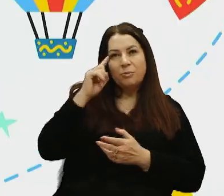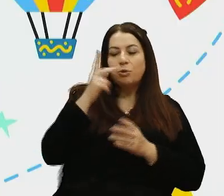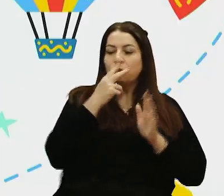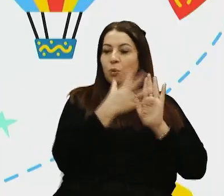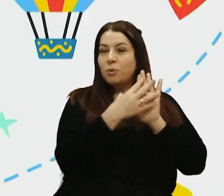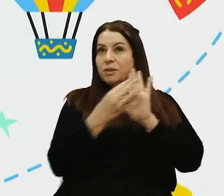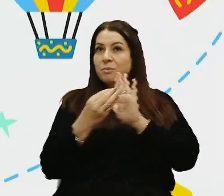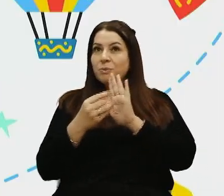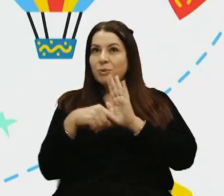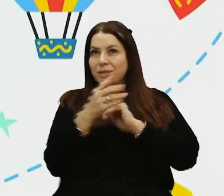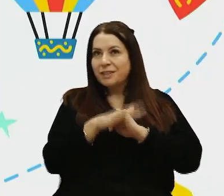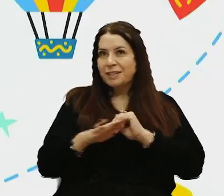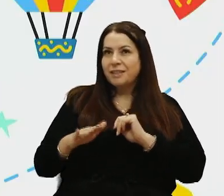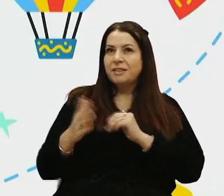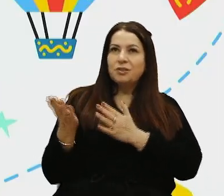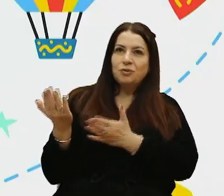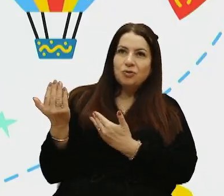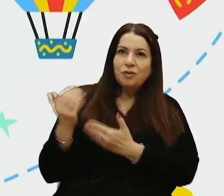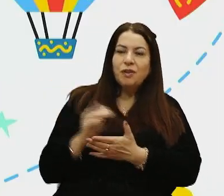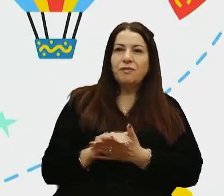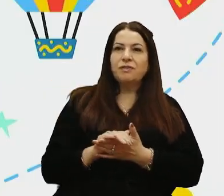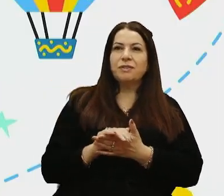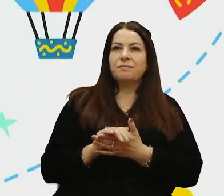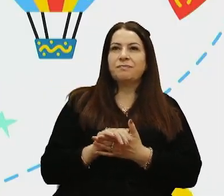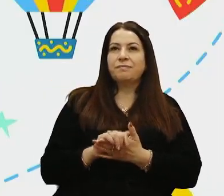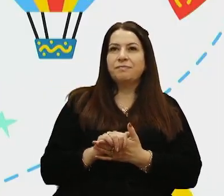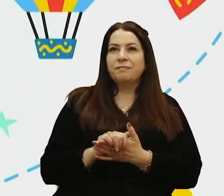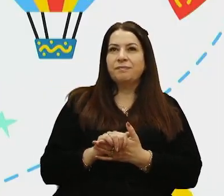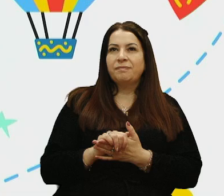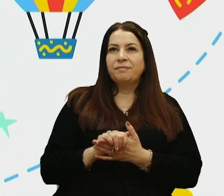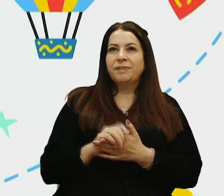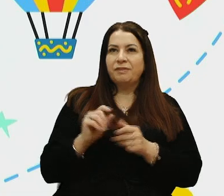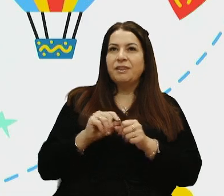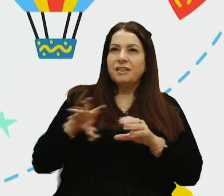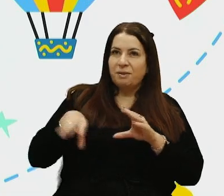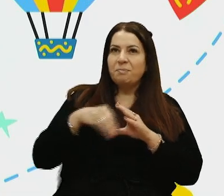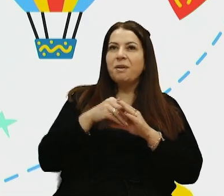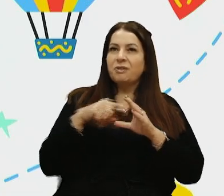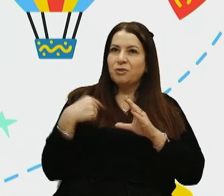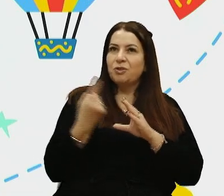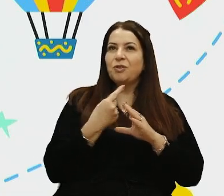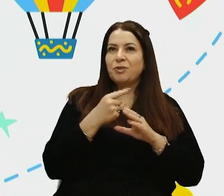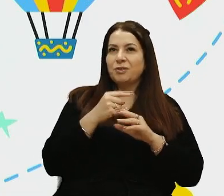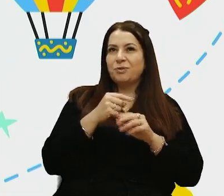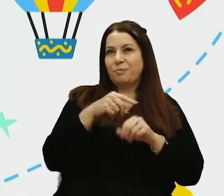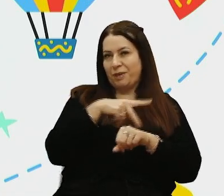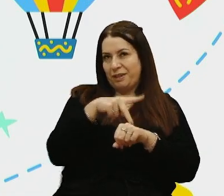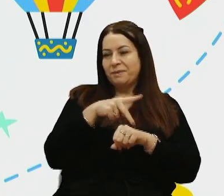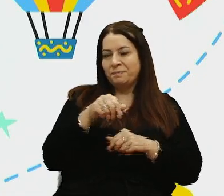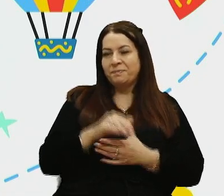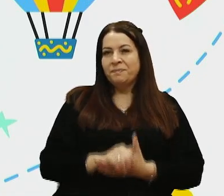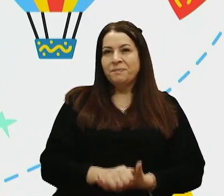demais crianças, adolescentes e jovens que fazem parte dessa nossa nação brasileira.